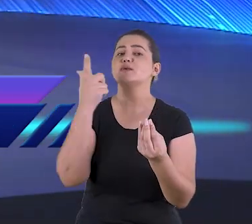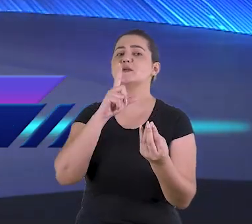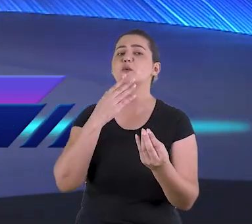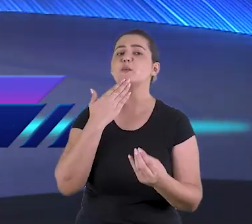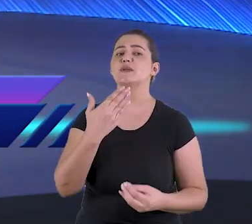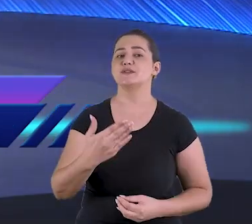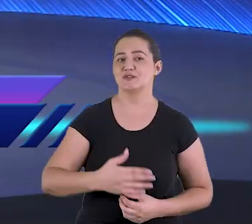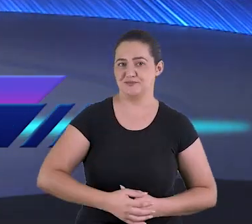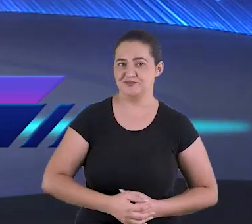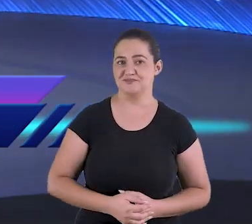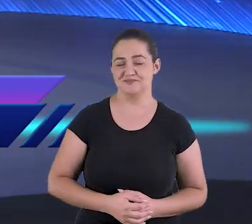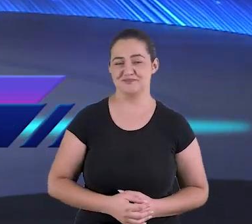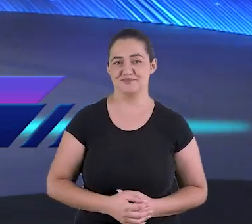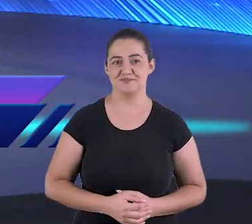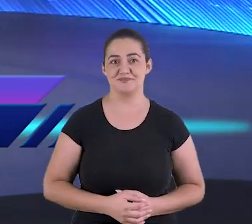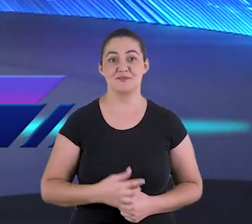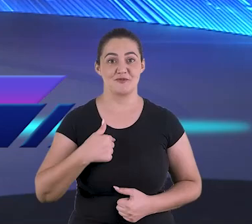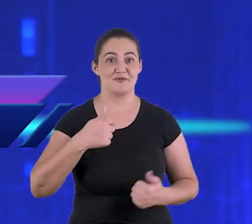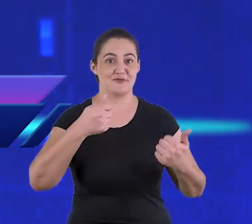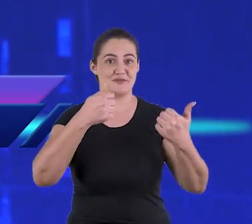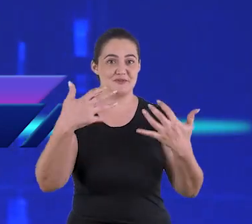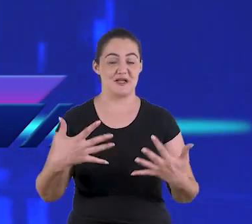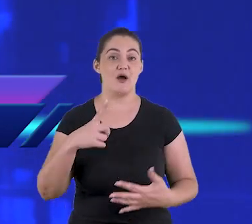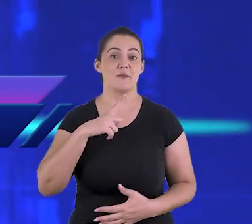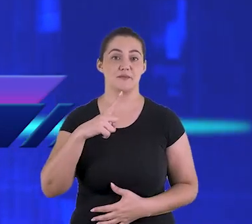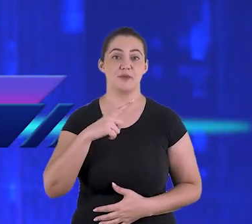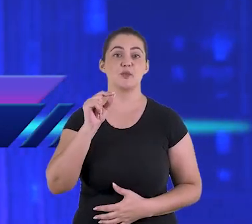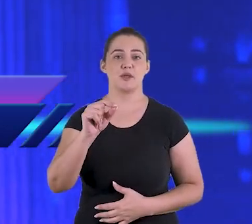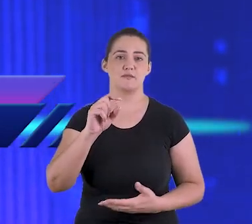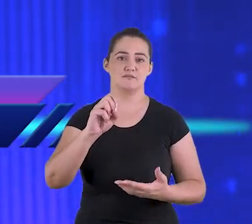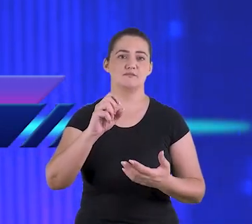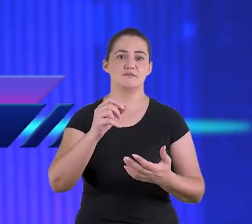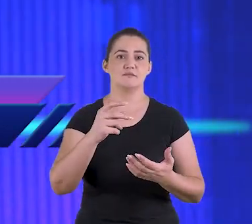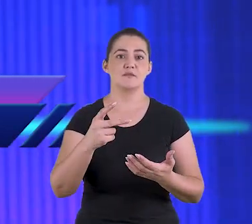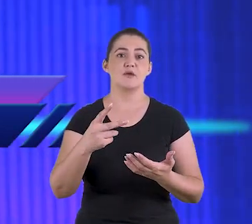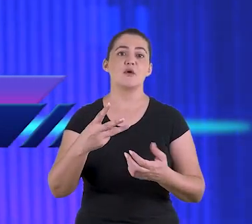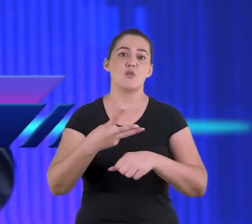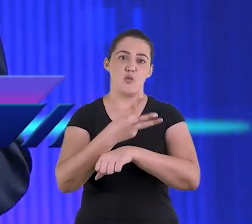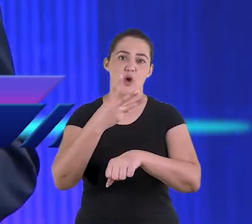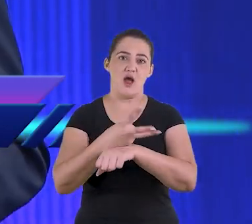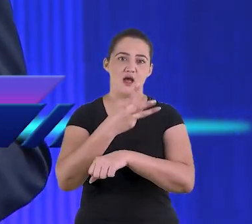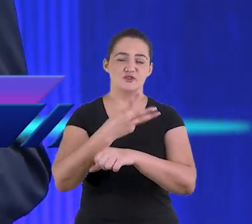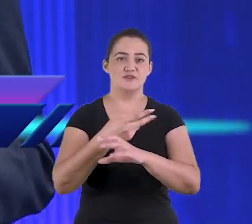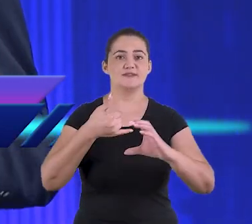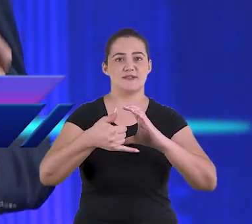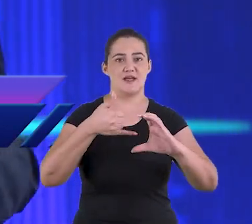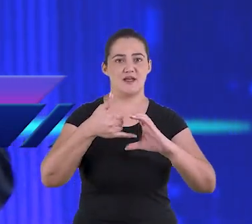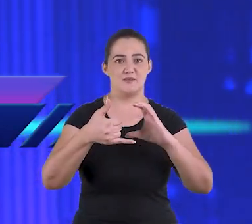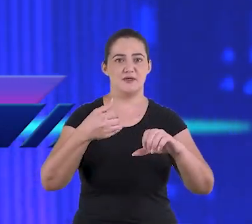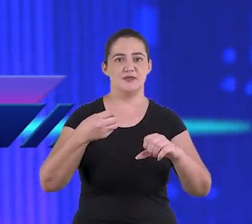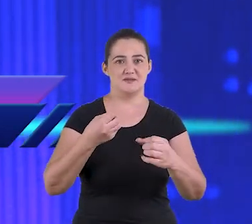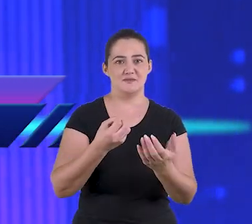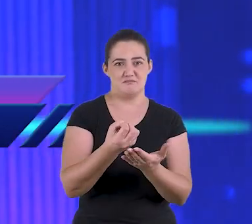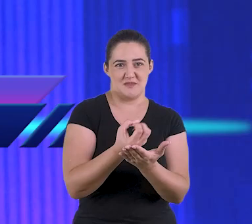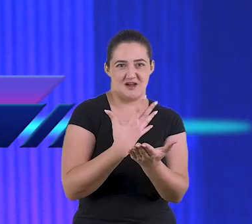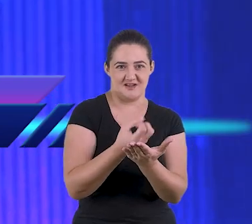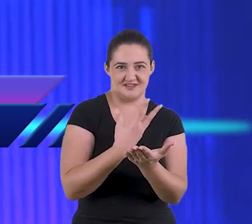Como é que eu faço? Eu vou te dizer. Você pode enviar para nós uma mensagem pelo WhatsApp no número 12